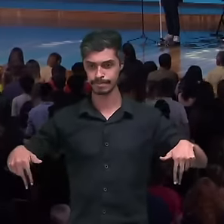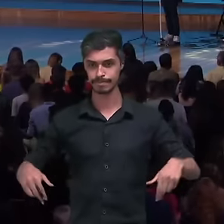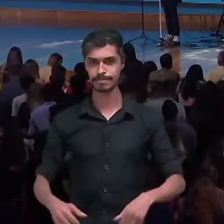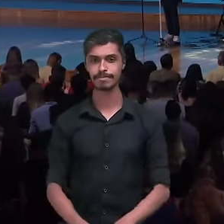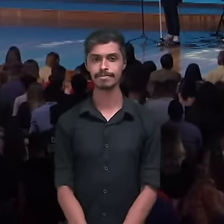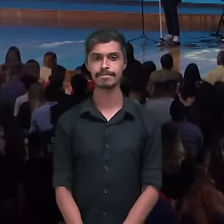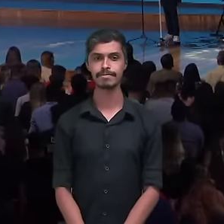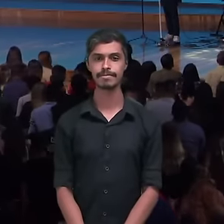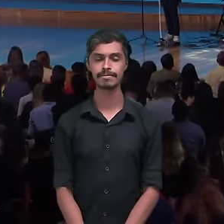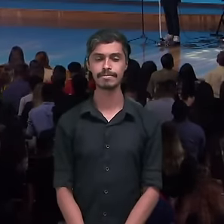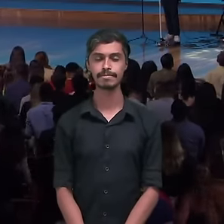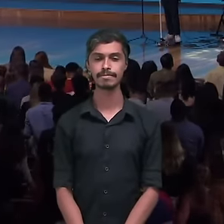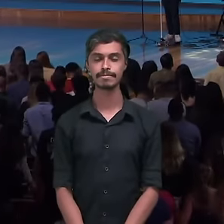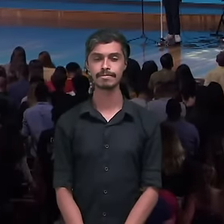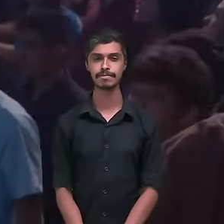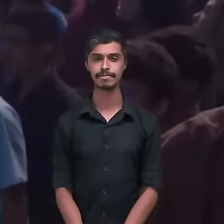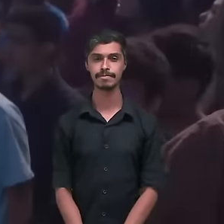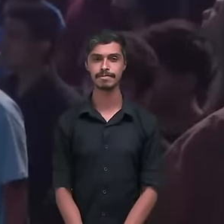Aquele dia,